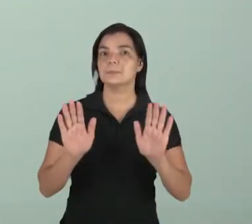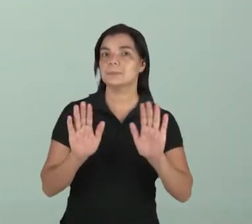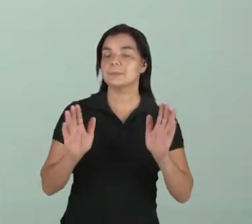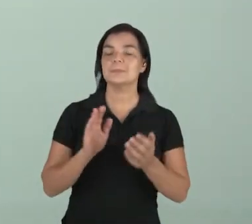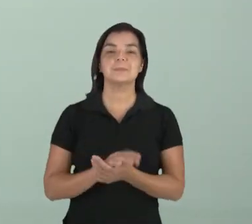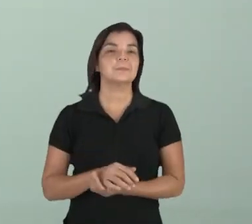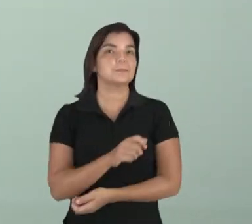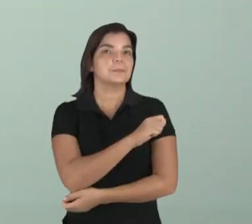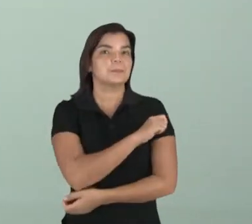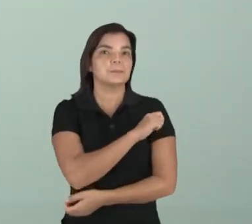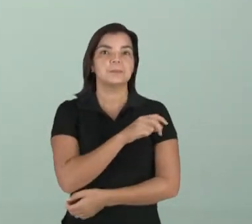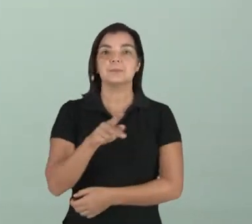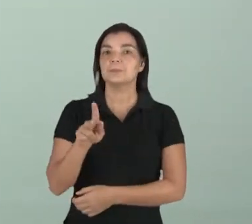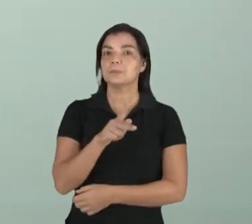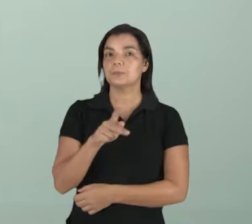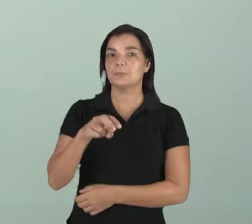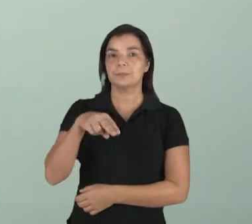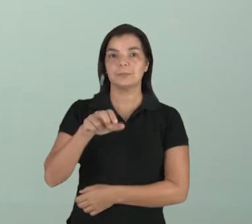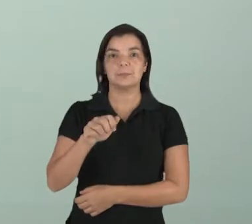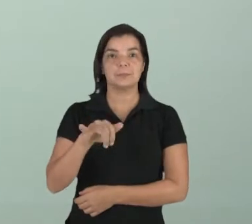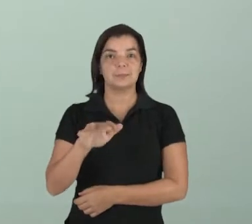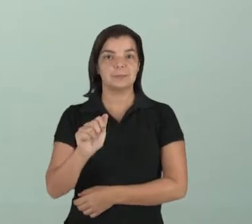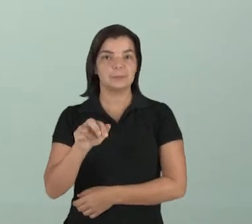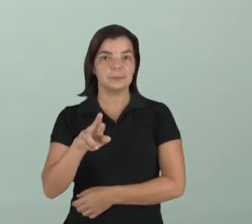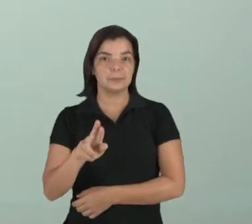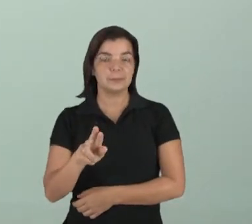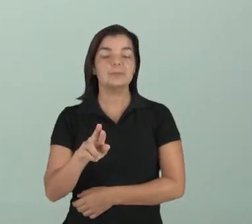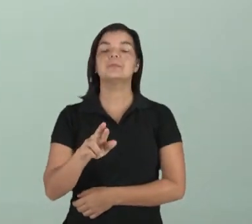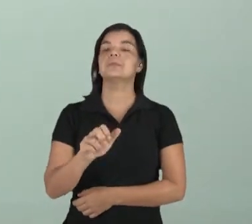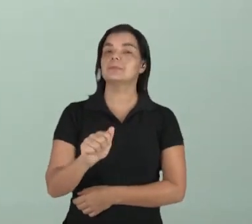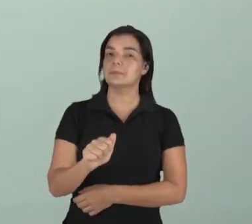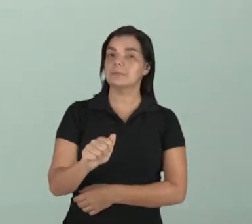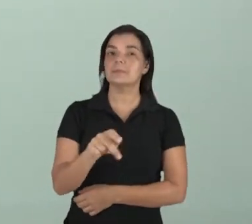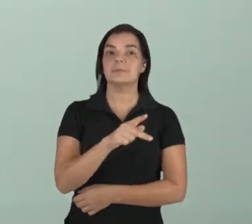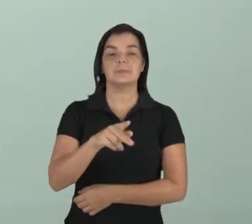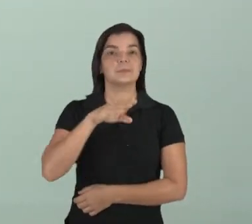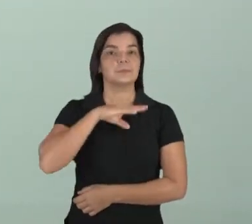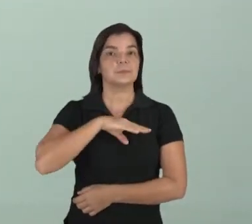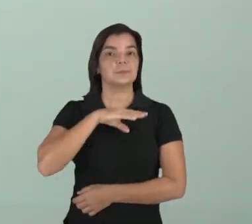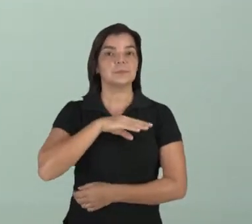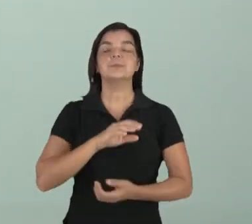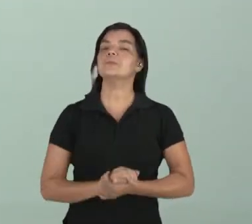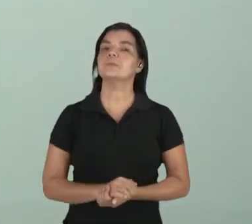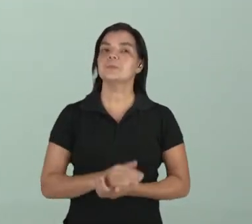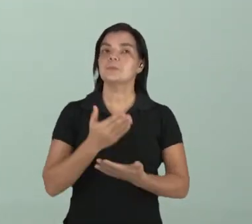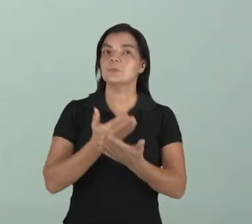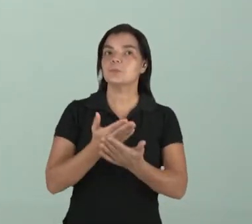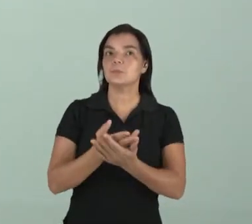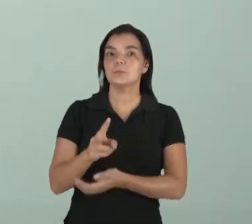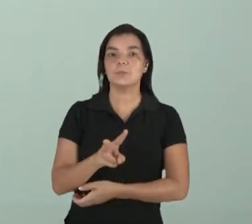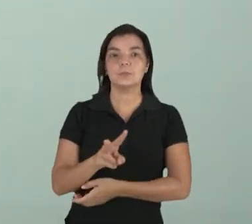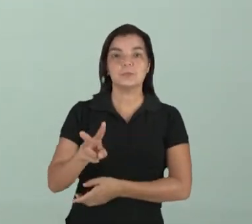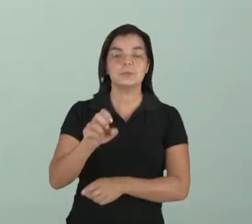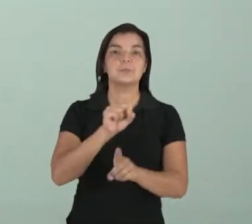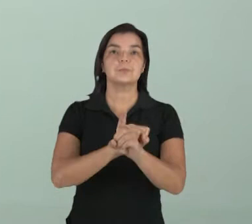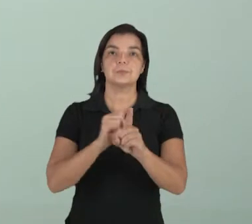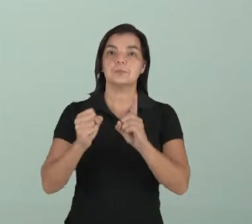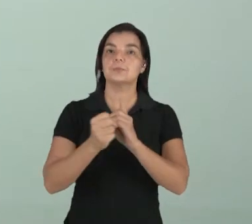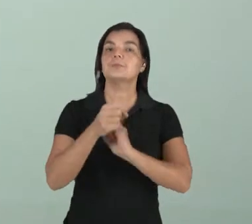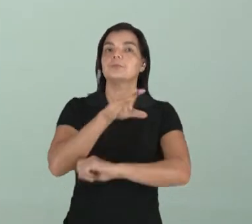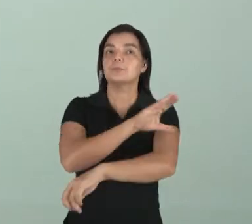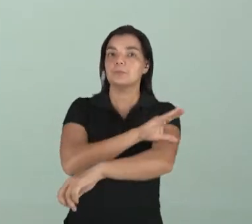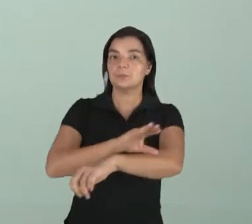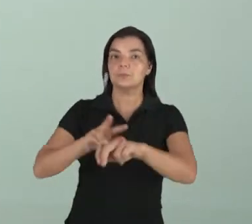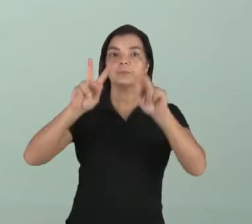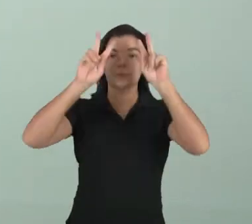Olá, queridos alunos, eu me chamo Nayara, sou professora de língua portuguesa e hoje nós iremos trabalhar valores sociais, culturais e